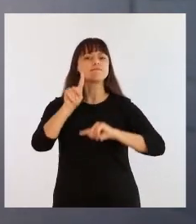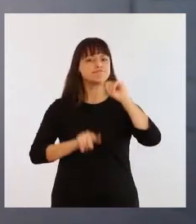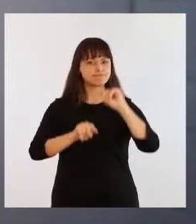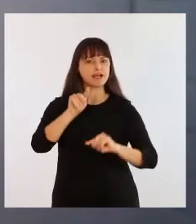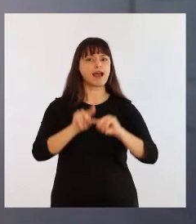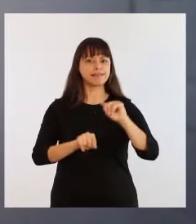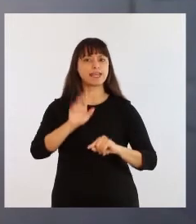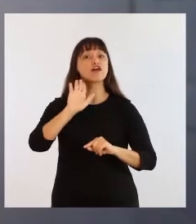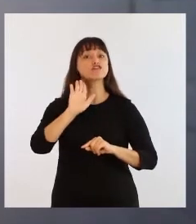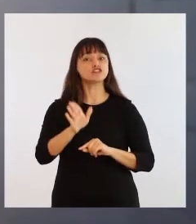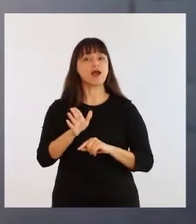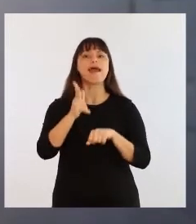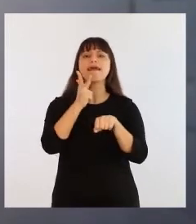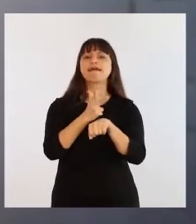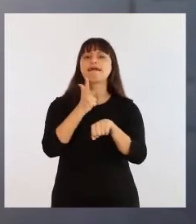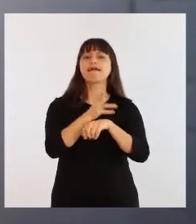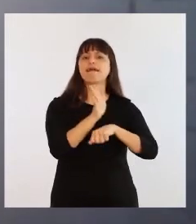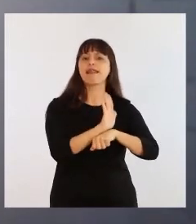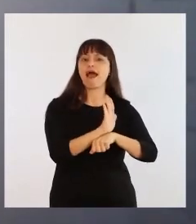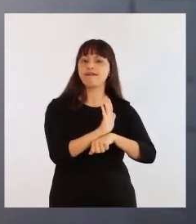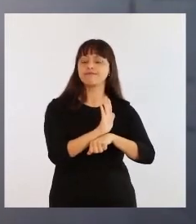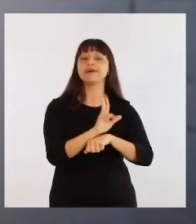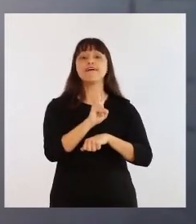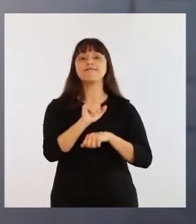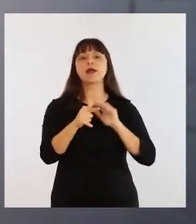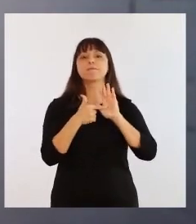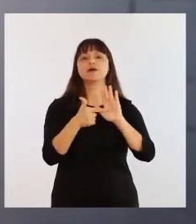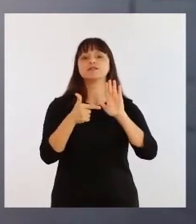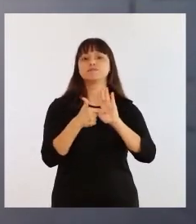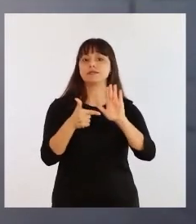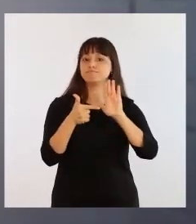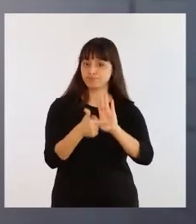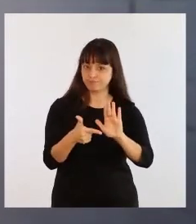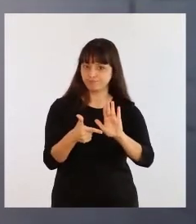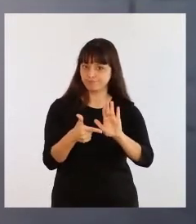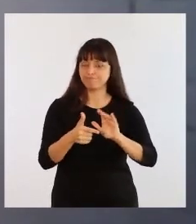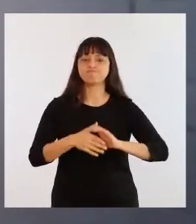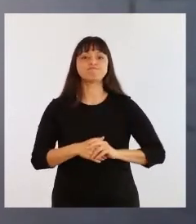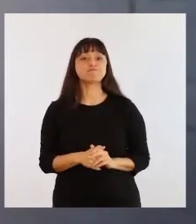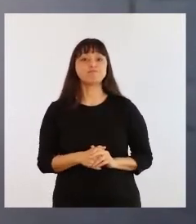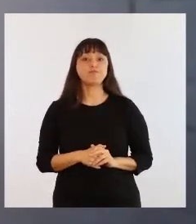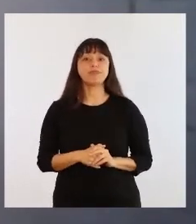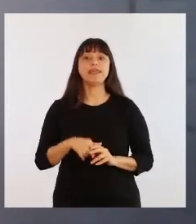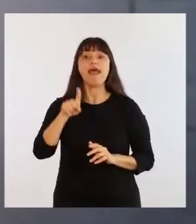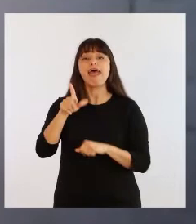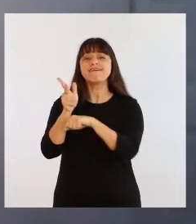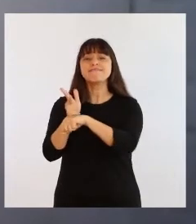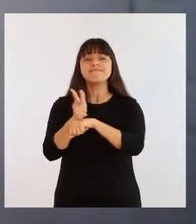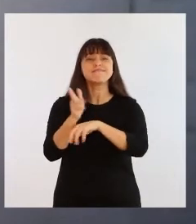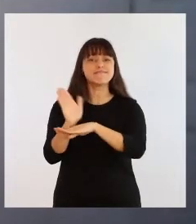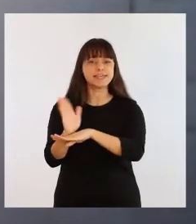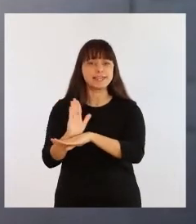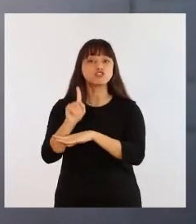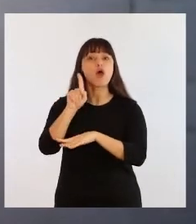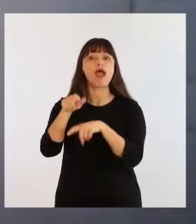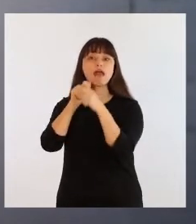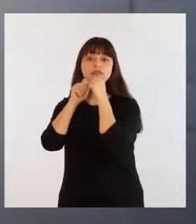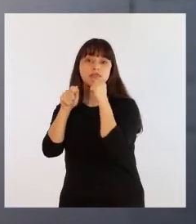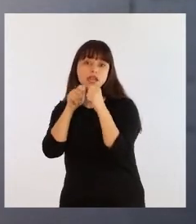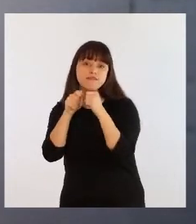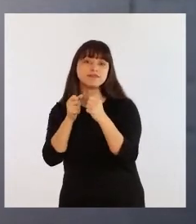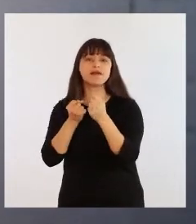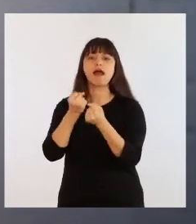materiais gravados que a gente vai exibir aqui durante a transmissão. Esses materiais são entrevistas